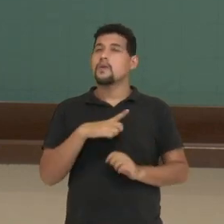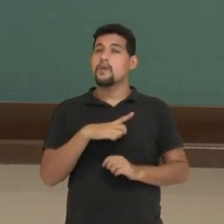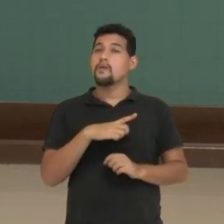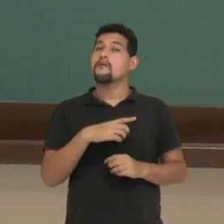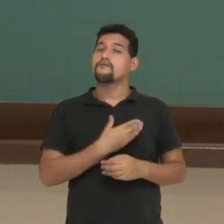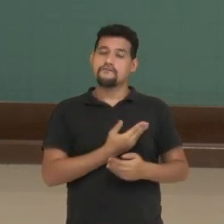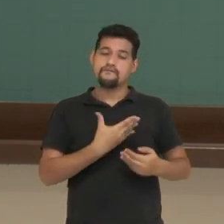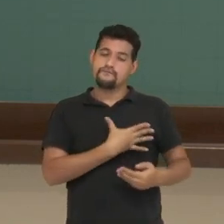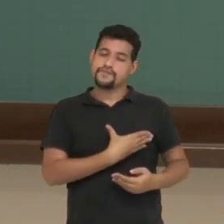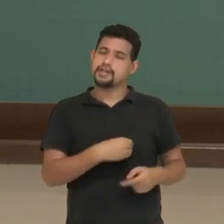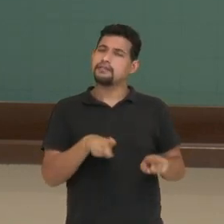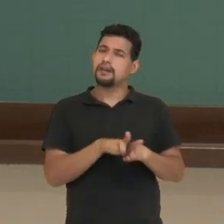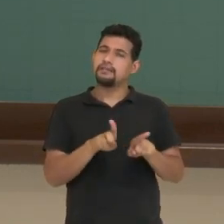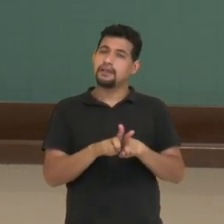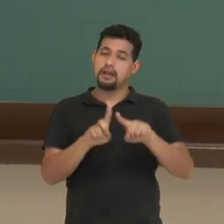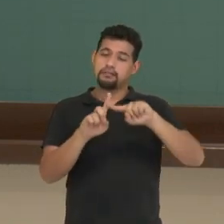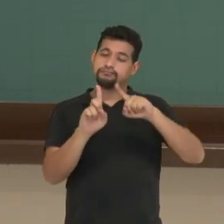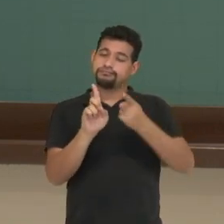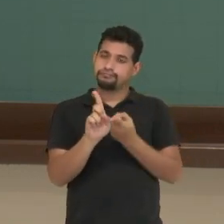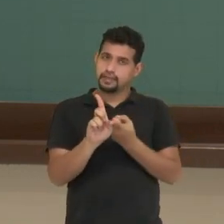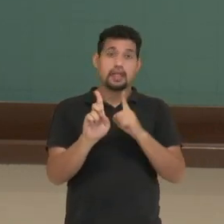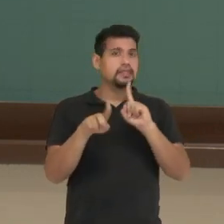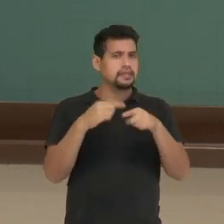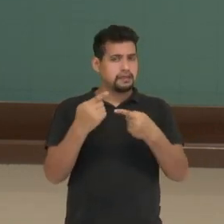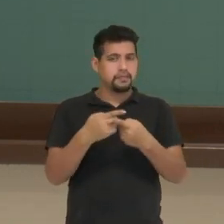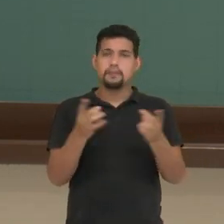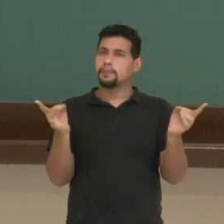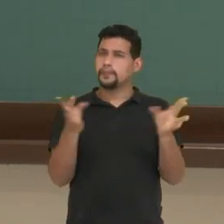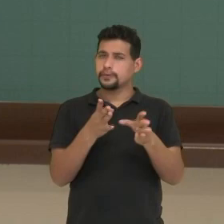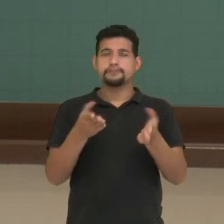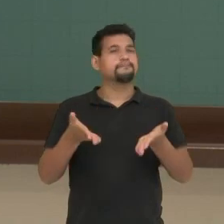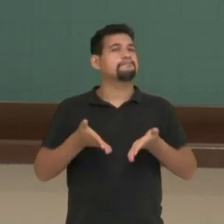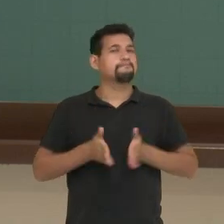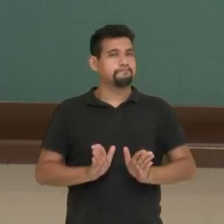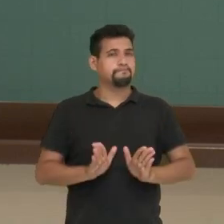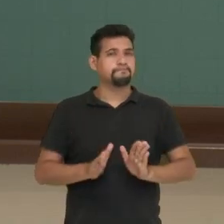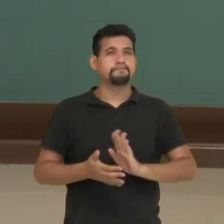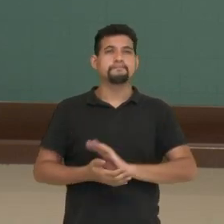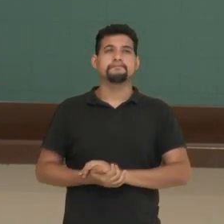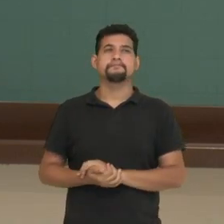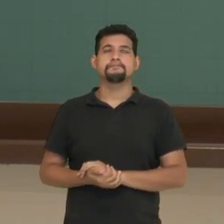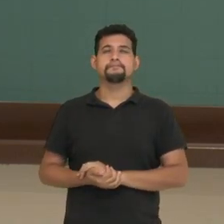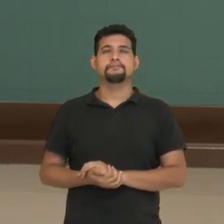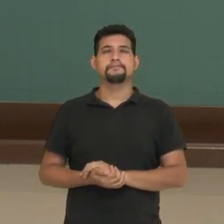dentro e quando ele só vai nascer quando estiver realmente pronto, ok?